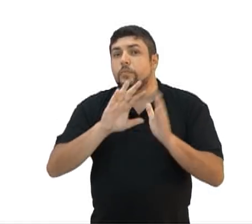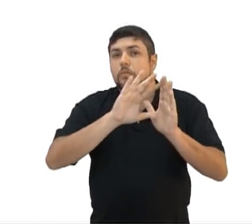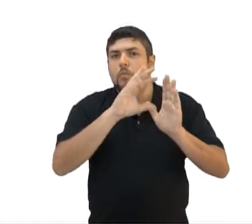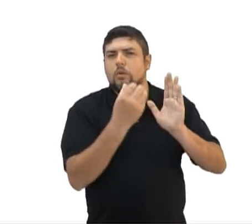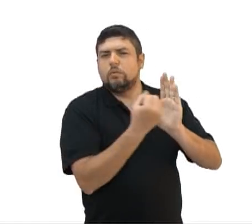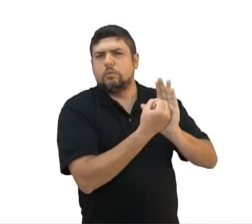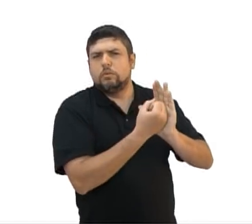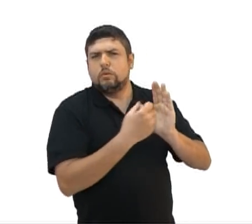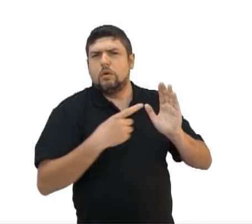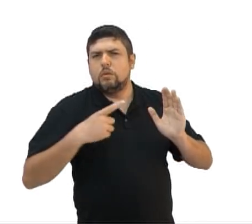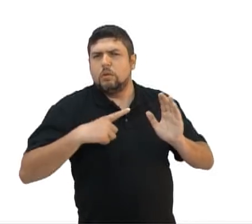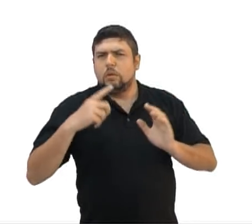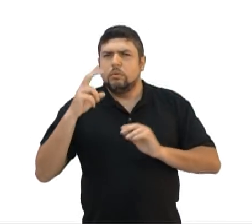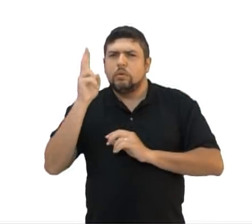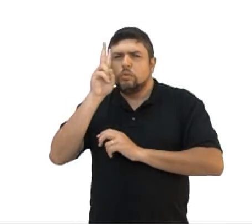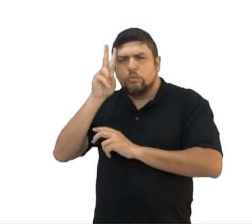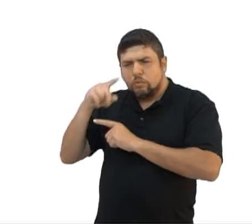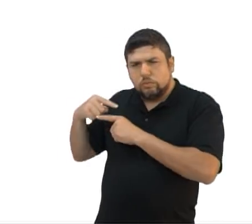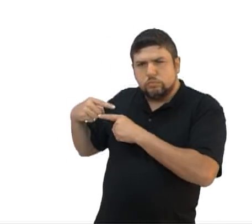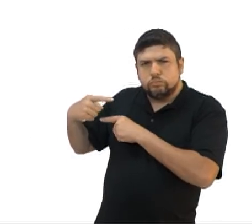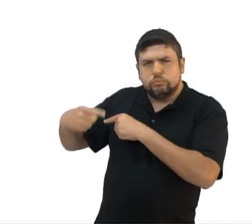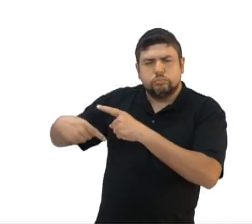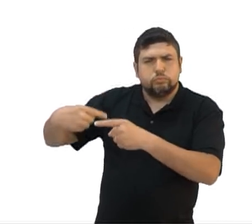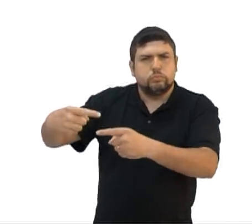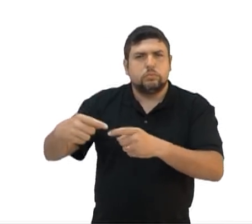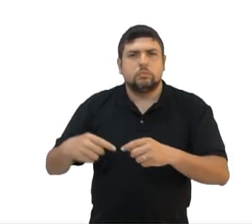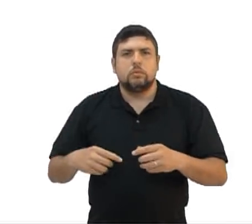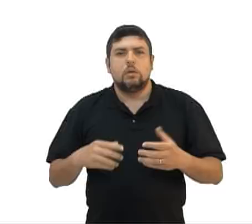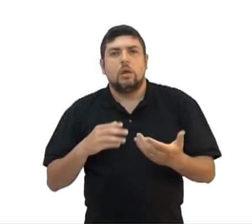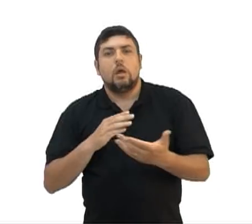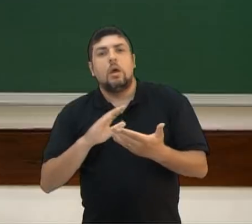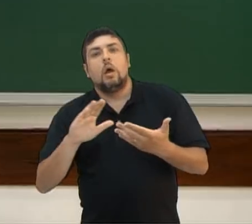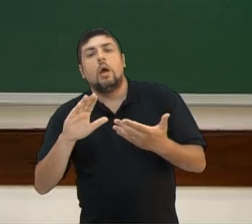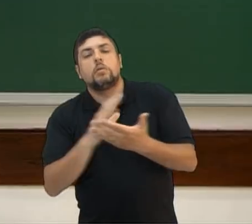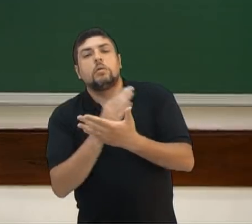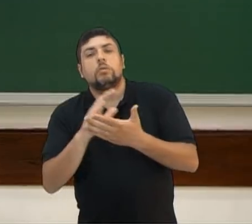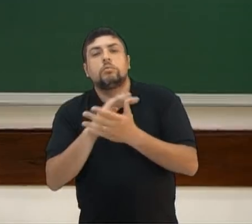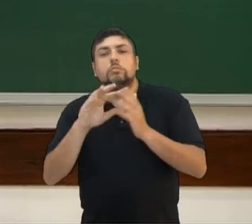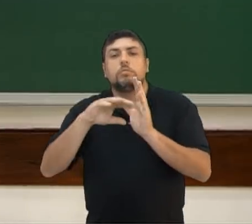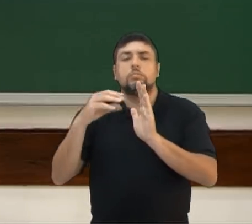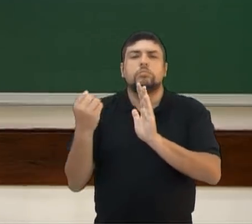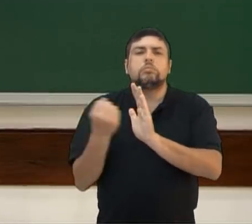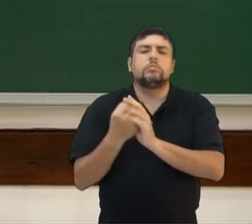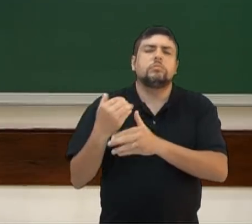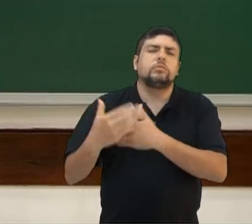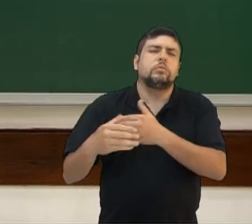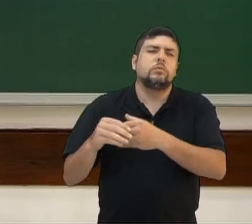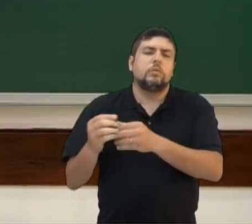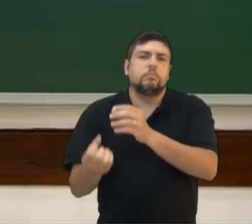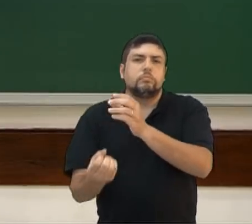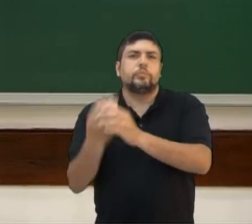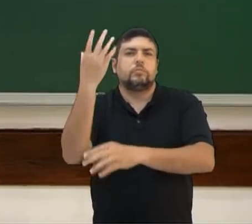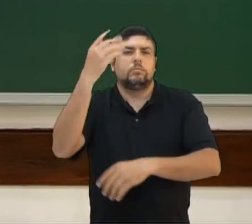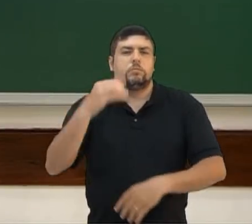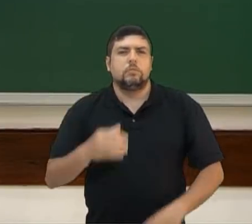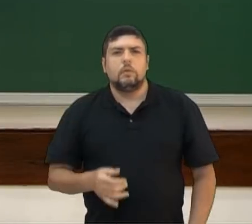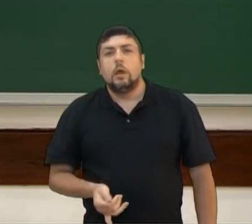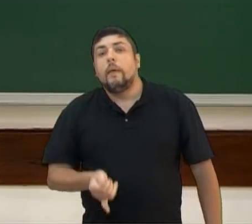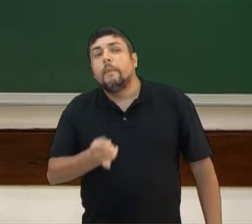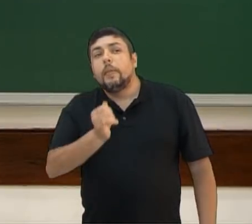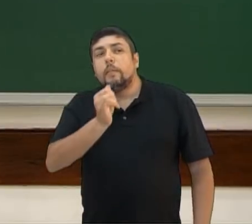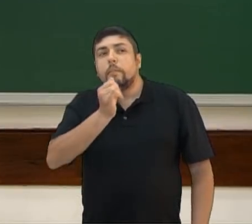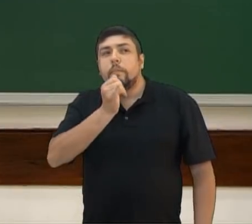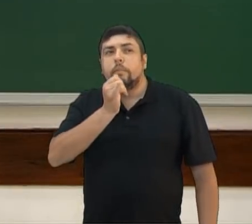Outros adquirem significados diferentes ao longo do tempo. Para dar um exemplo, a suástica, que ficou